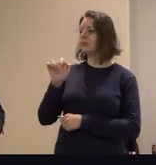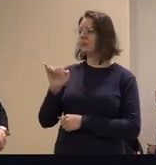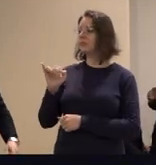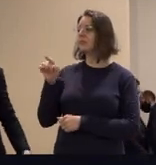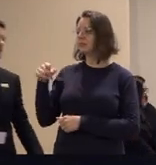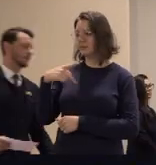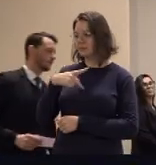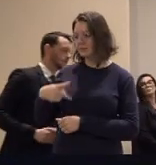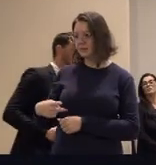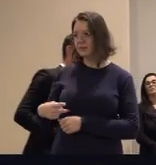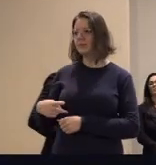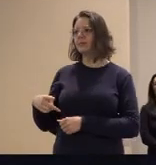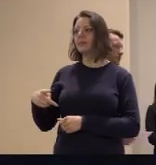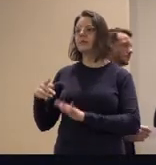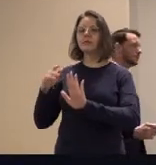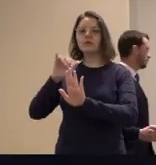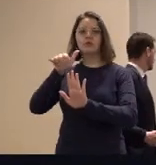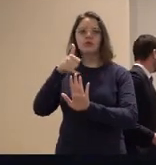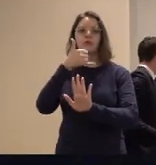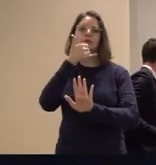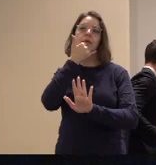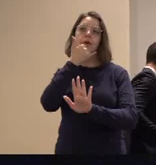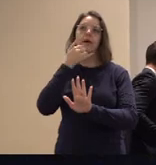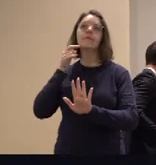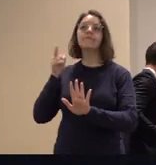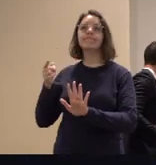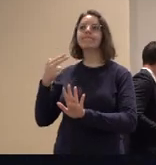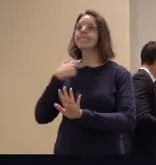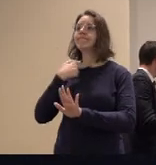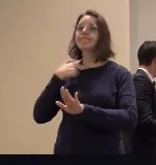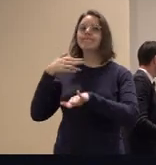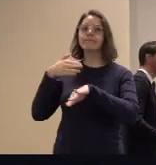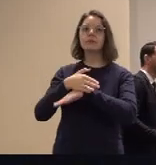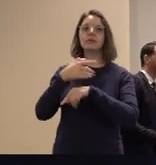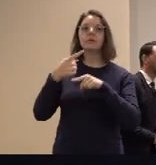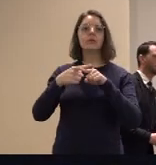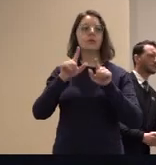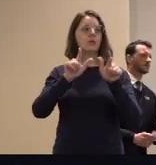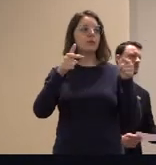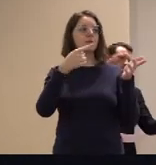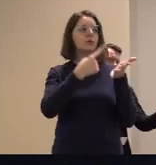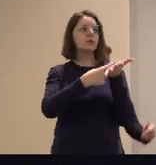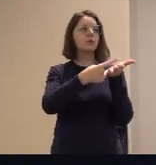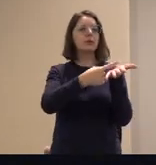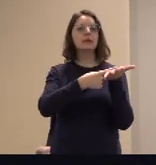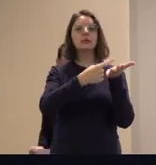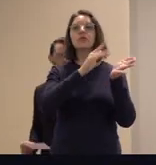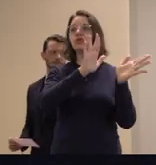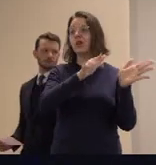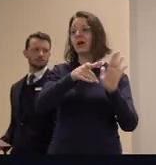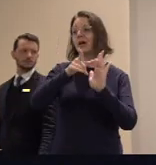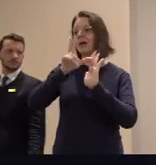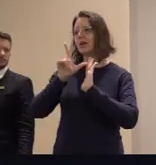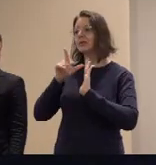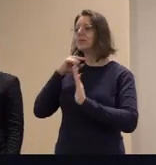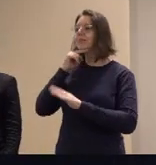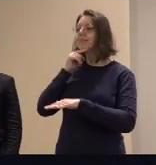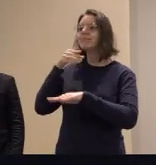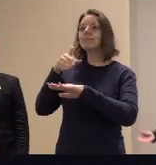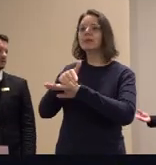ausência dela, que em razão de outros compromissos, já de agendas anteriores, não pôde estar aqui conosco, e ela gostaria muito,